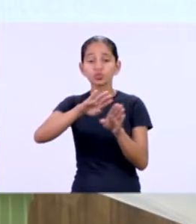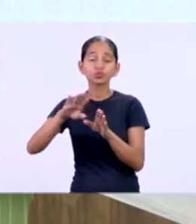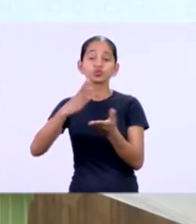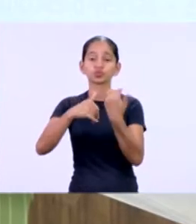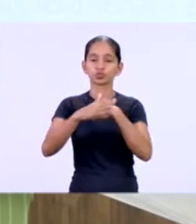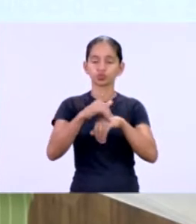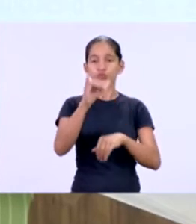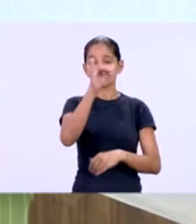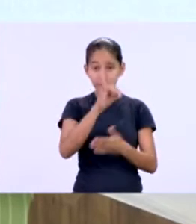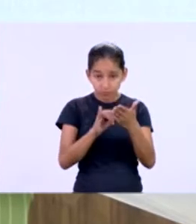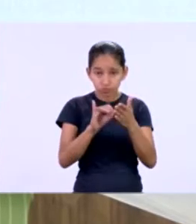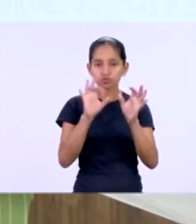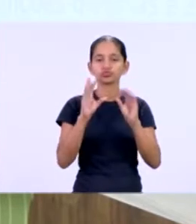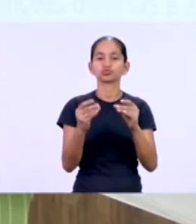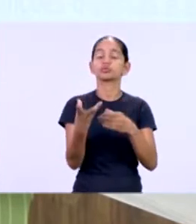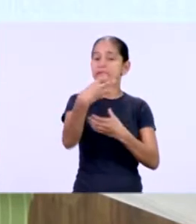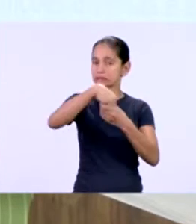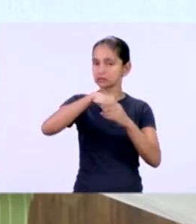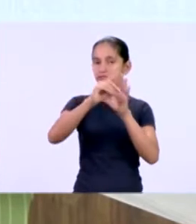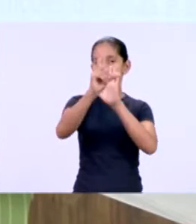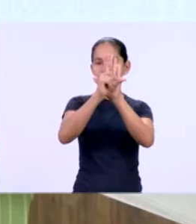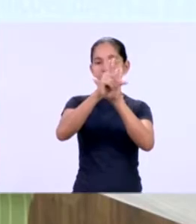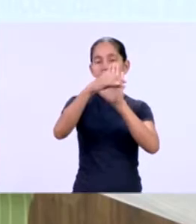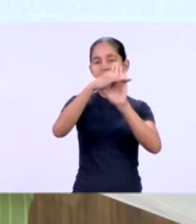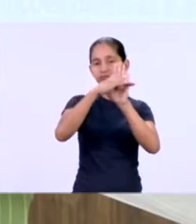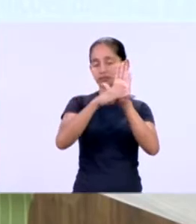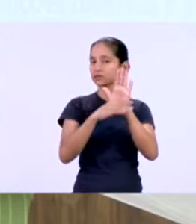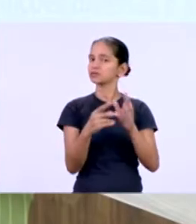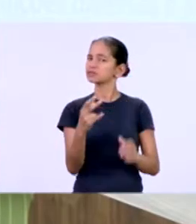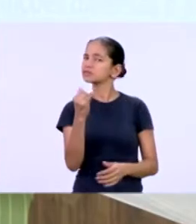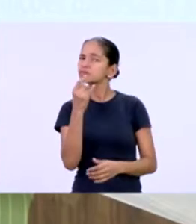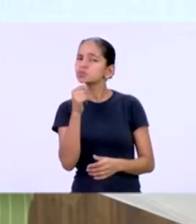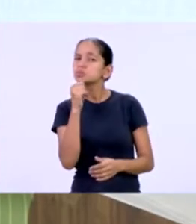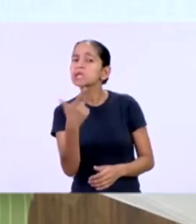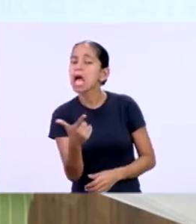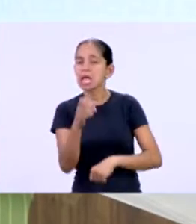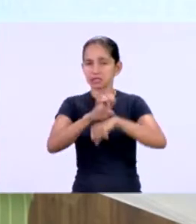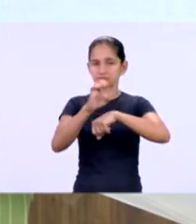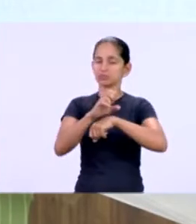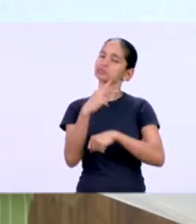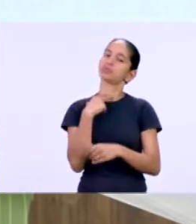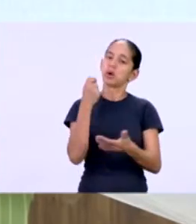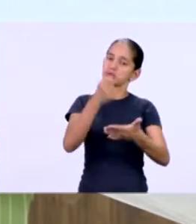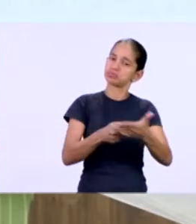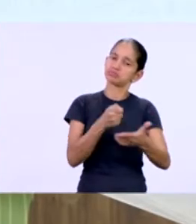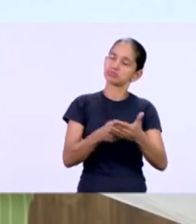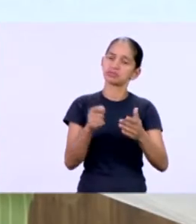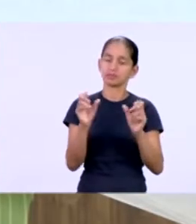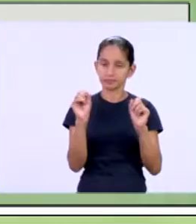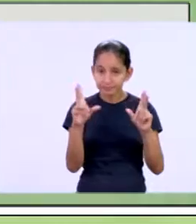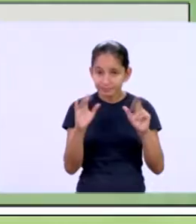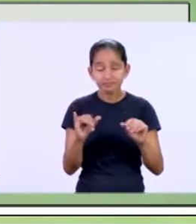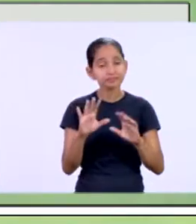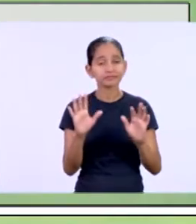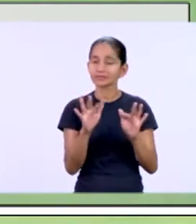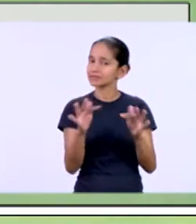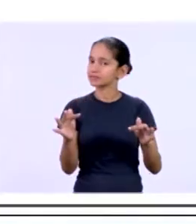são previstos em legislação. Um imposto que não está previsto em legislação não é aplicado e o Estado não tem aplicado isso, que não pode aplicar isso. Beleza? Vamos